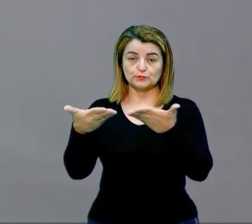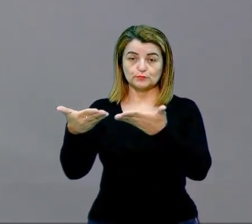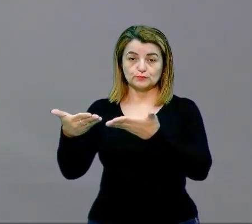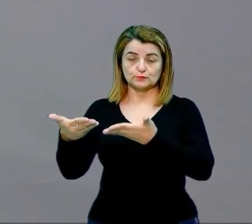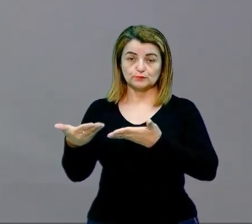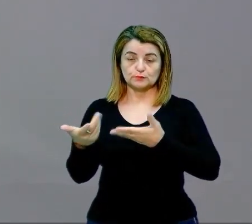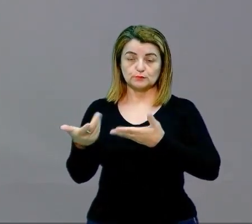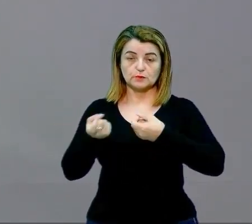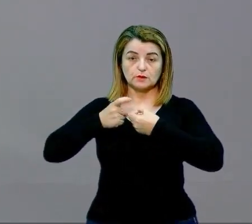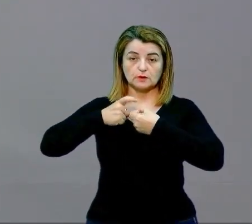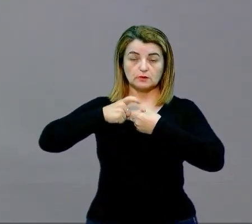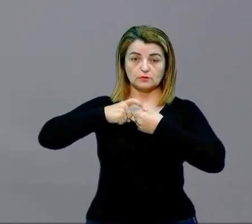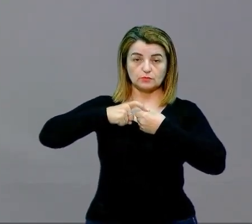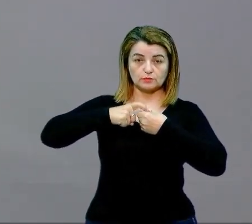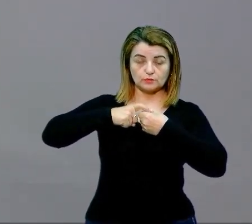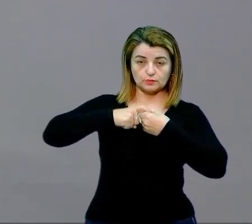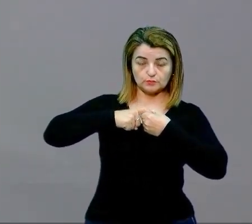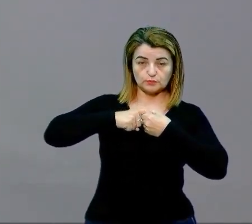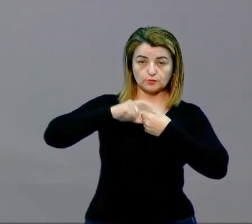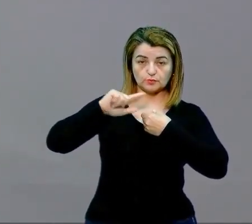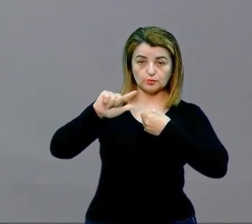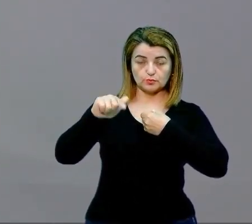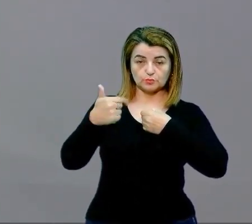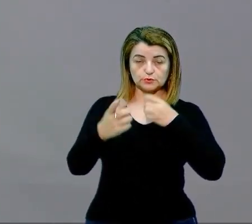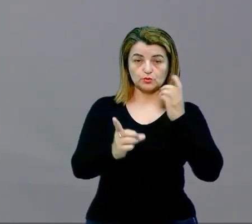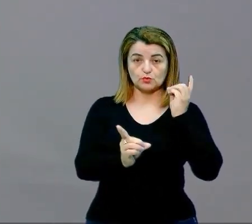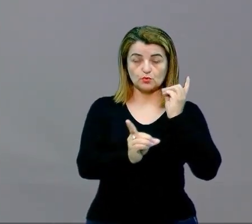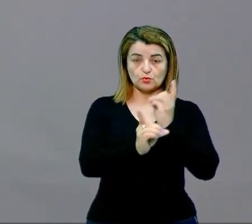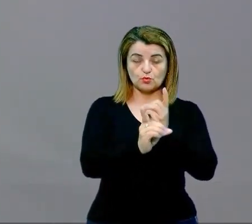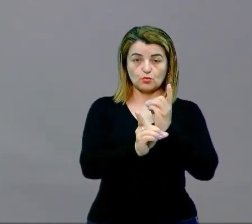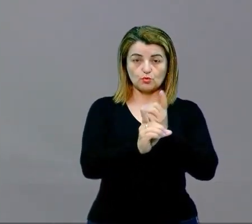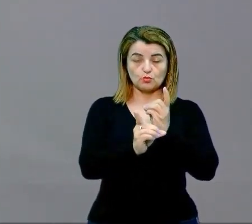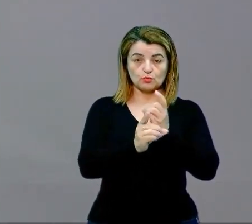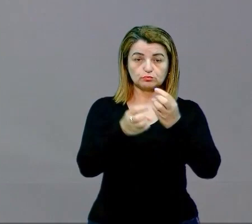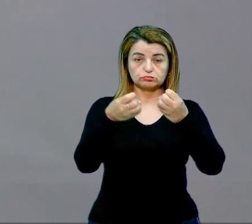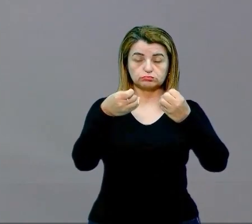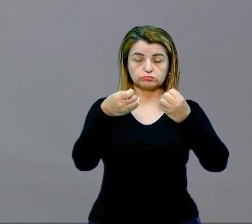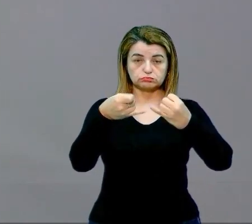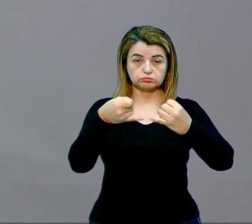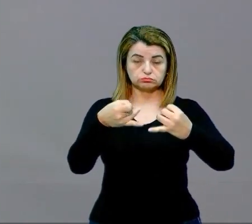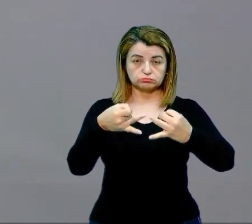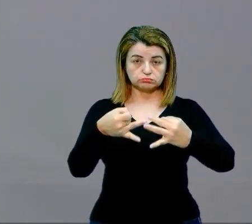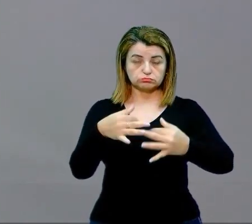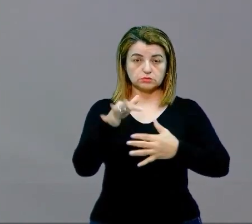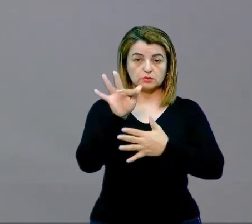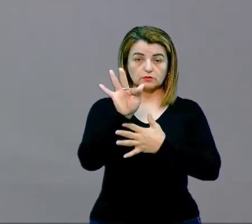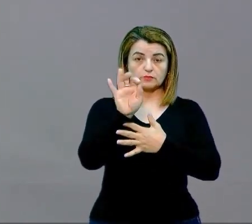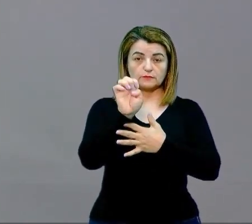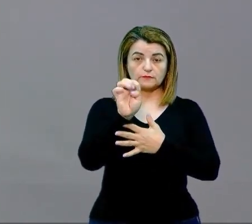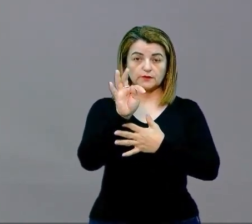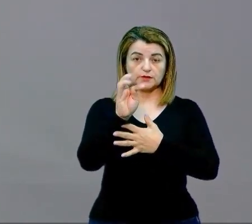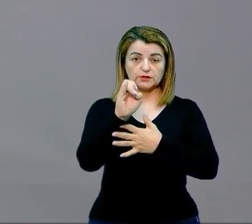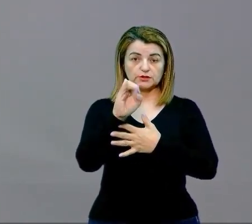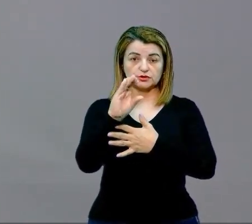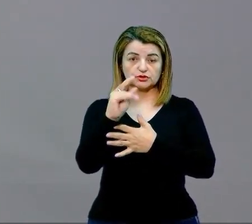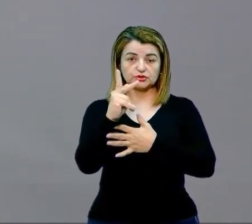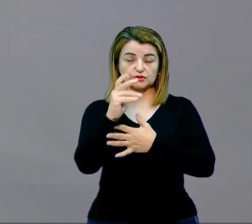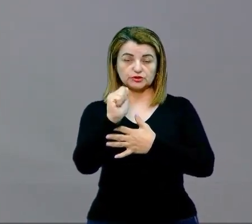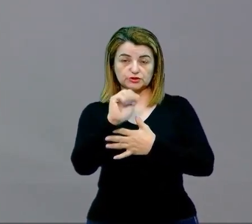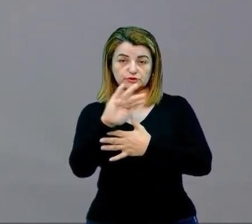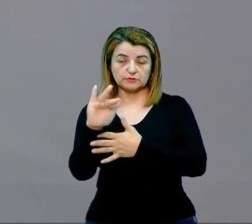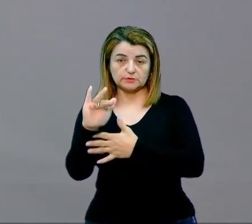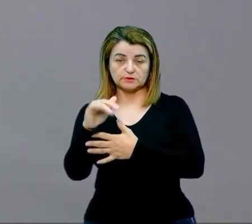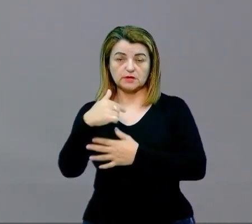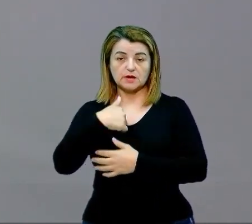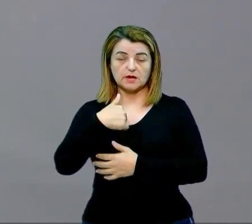a voltar ao nosso próximo encontro, onde vamos falar do fetiche da mercadoria. Sou o